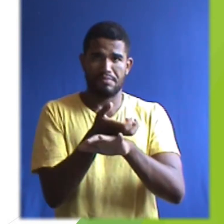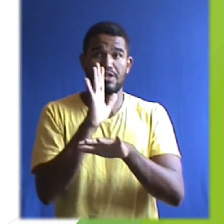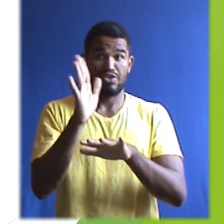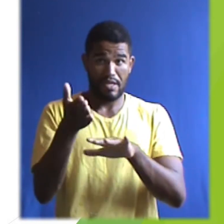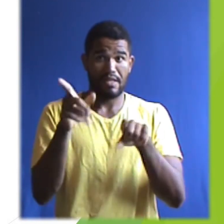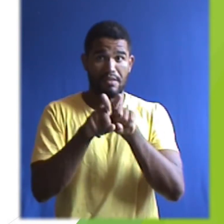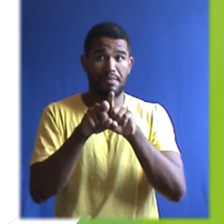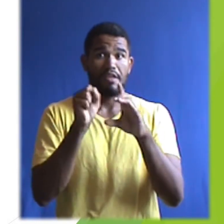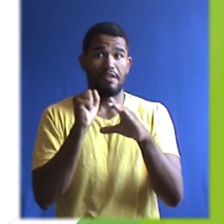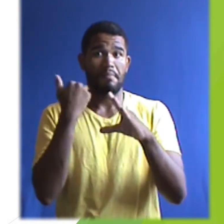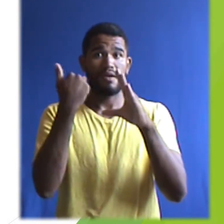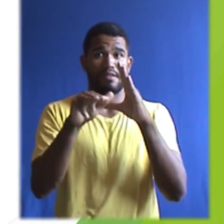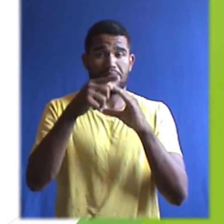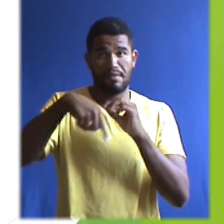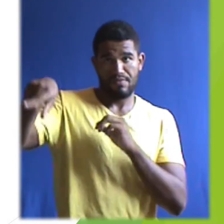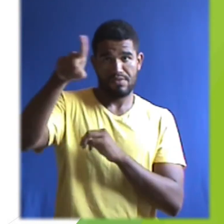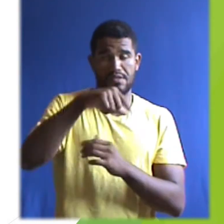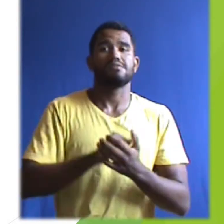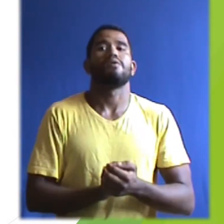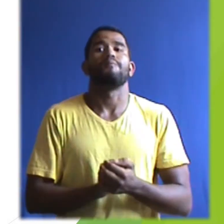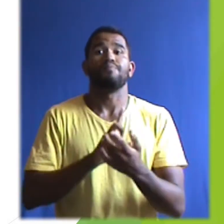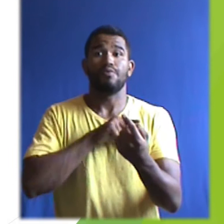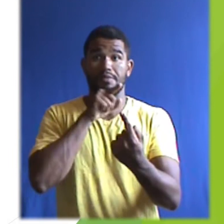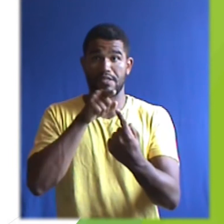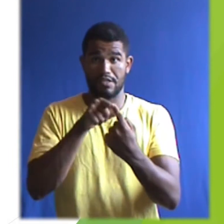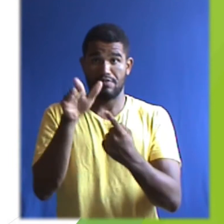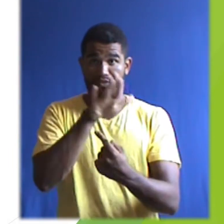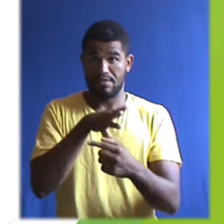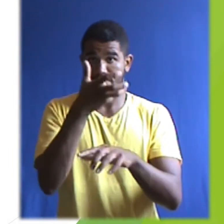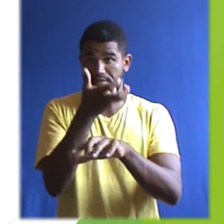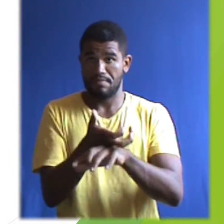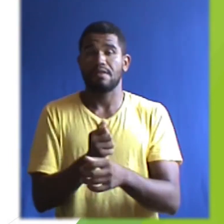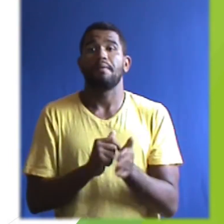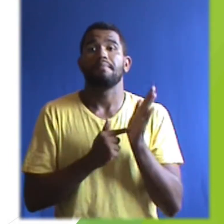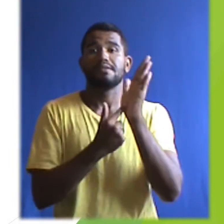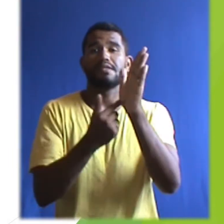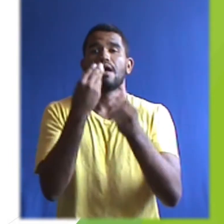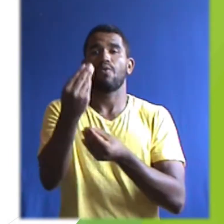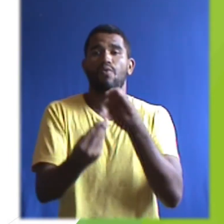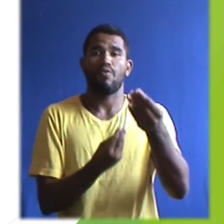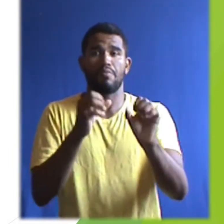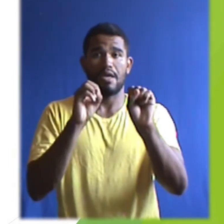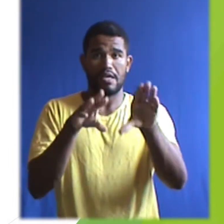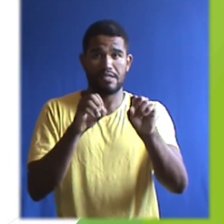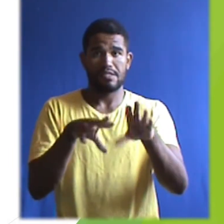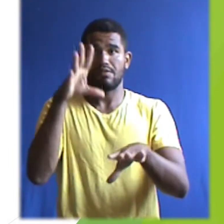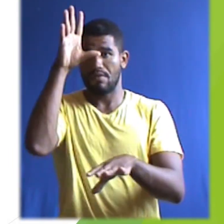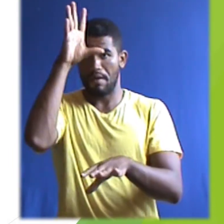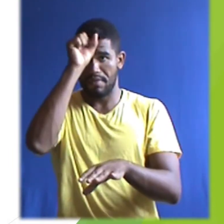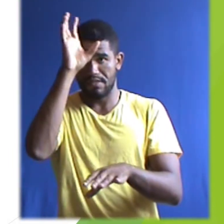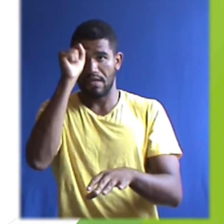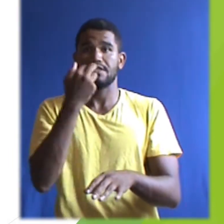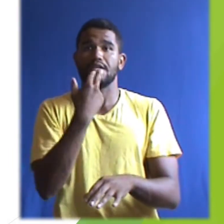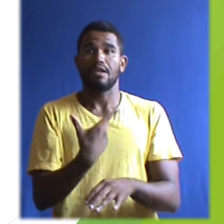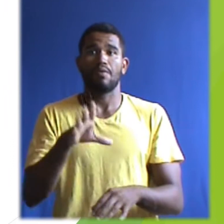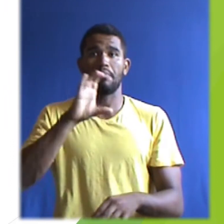Analisei o inventário da disciplina, também já enviei esse inventário para vocês, tá bom? O objetivo geral da nossa disciplina é